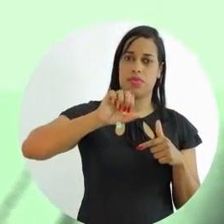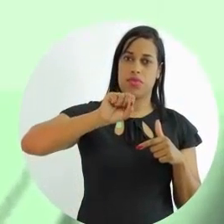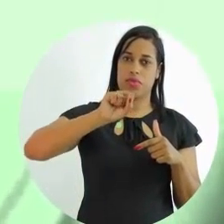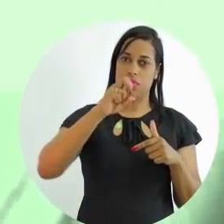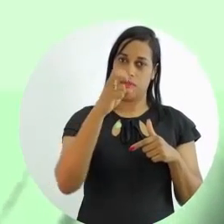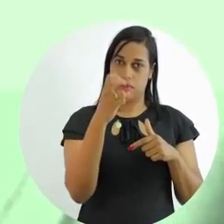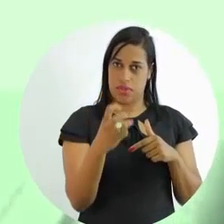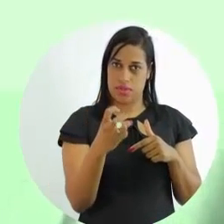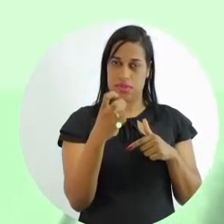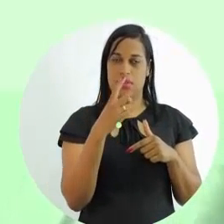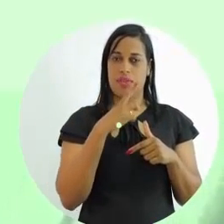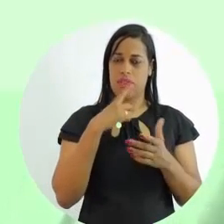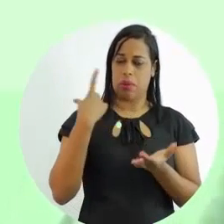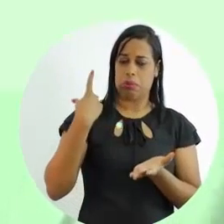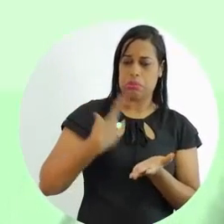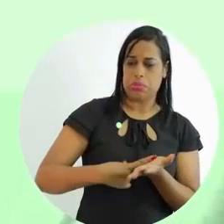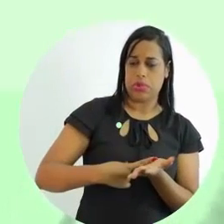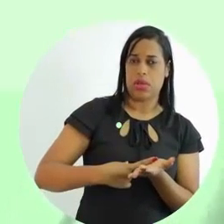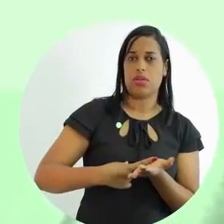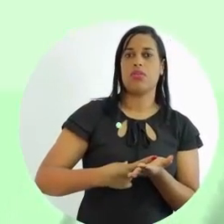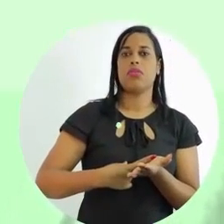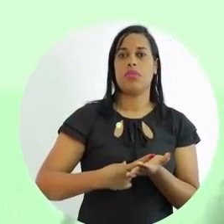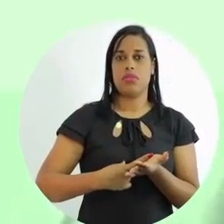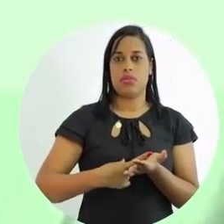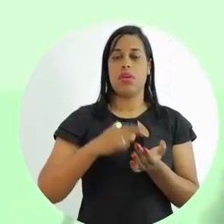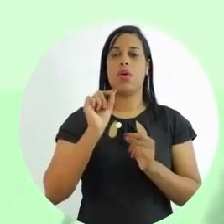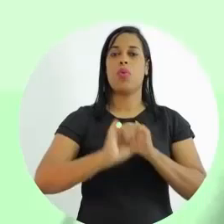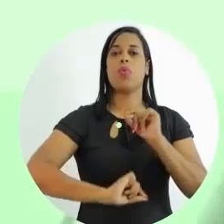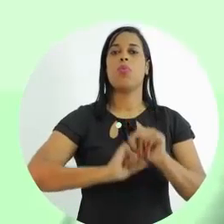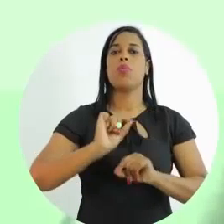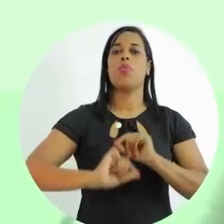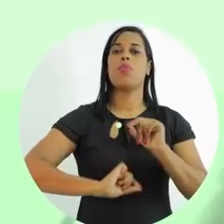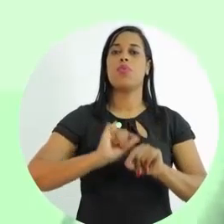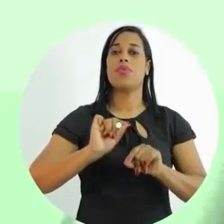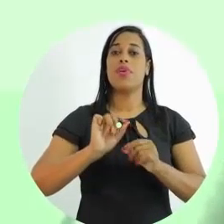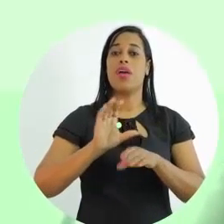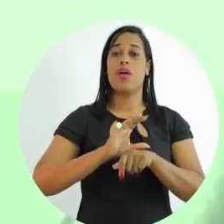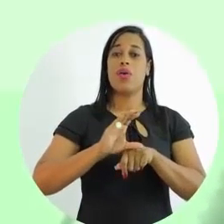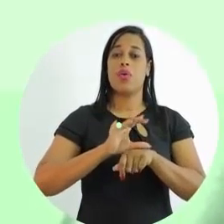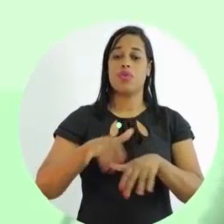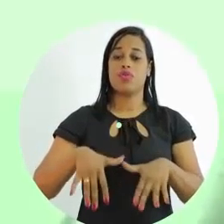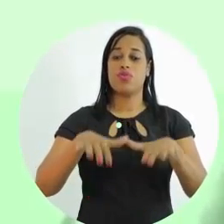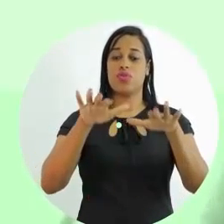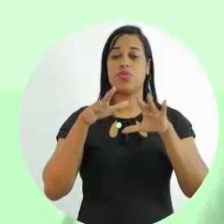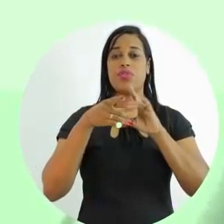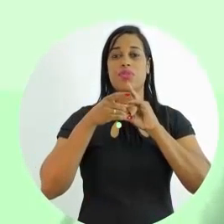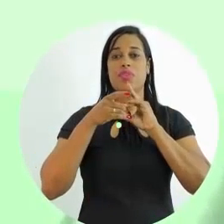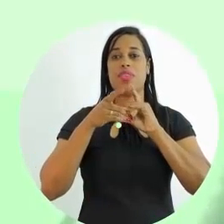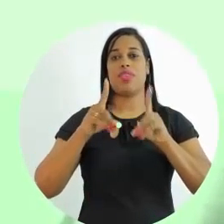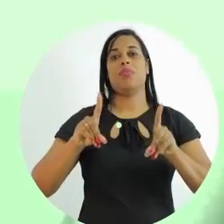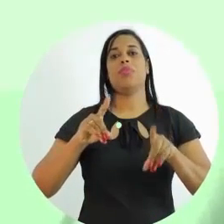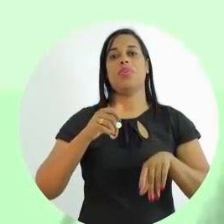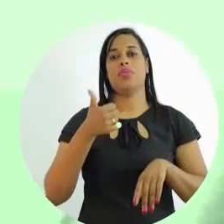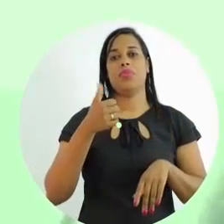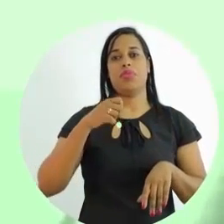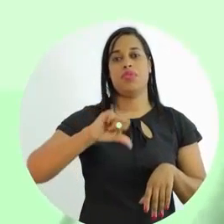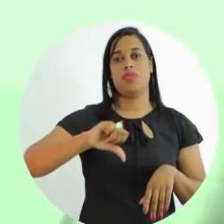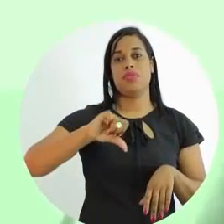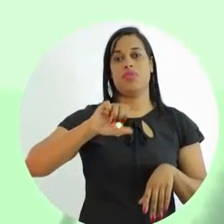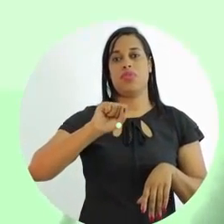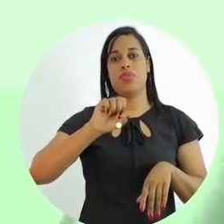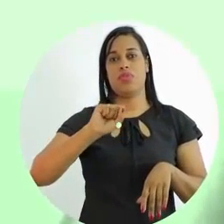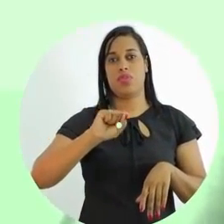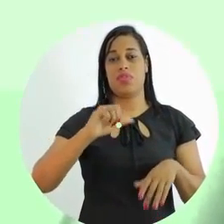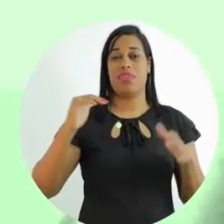1985, a gente tem um marco legal, que é a elaboração da Constituição Democrática de 1988,